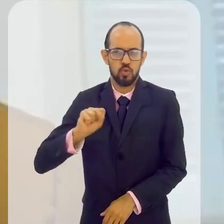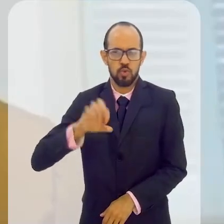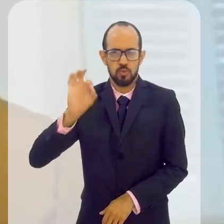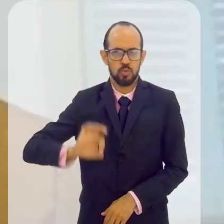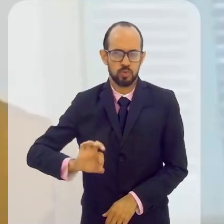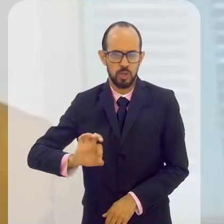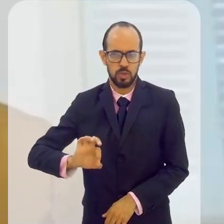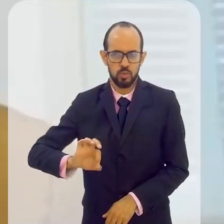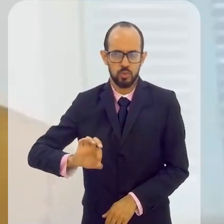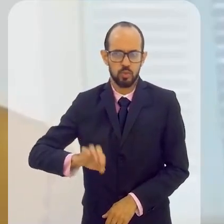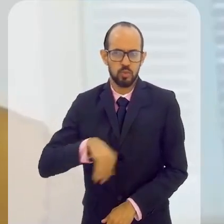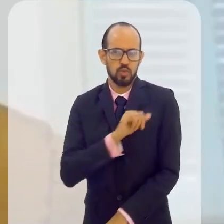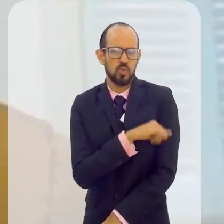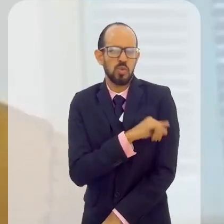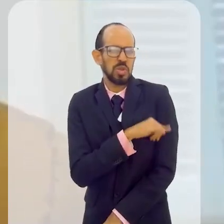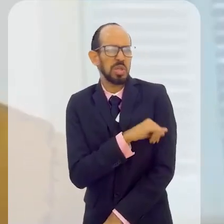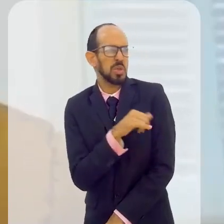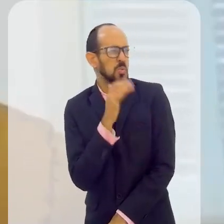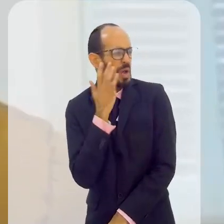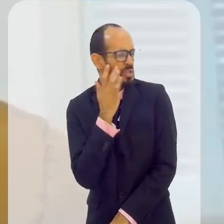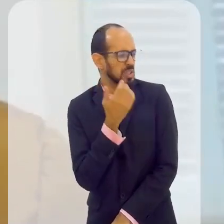18%, né, e o Rio é